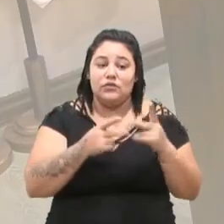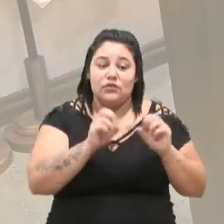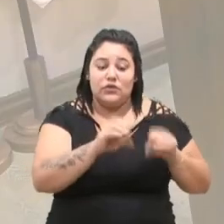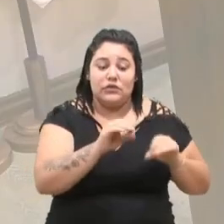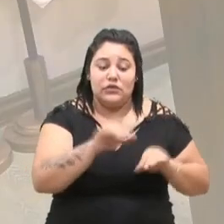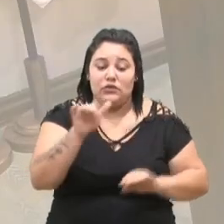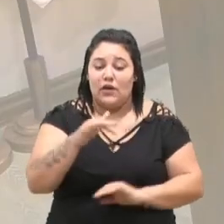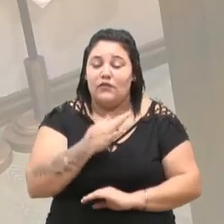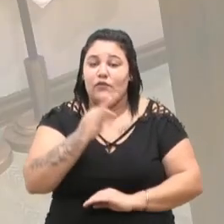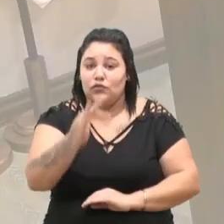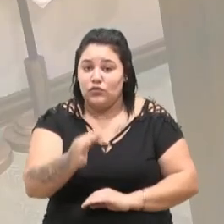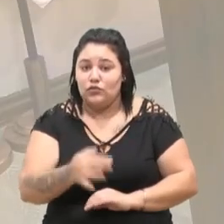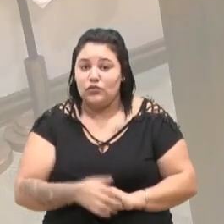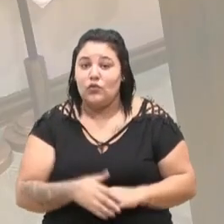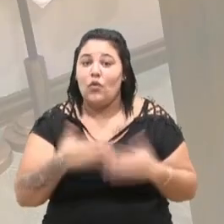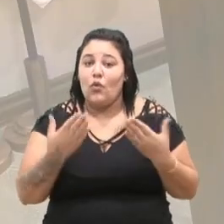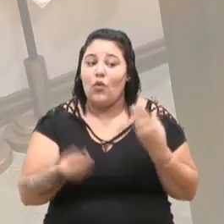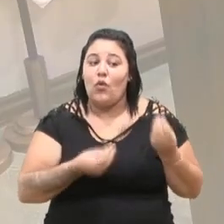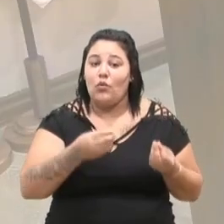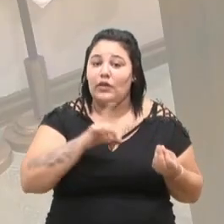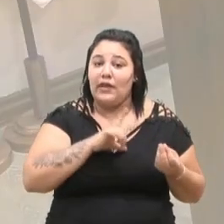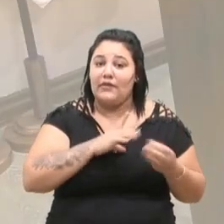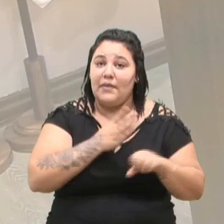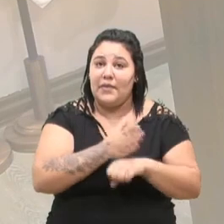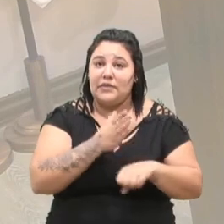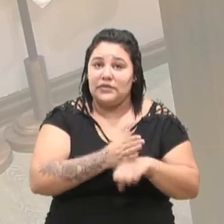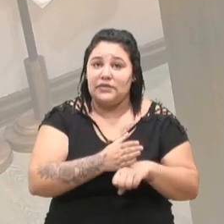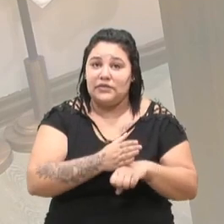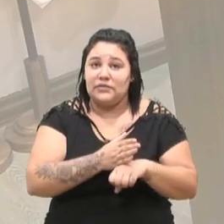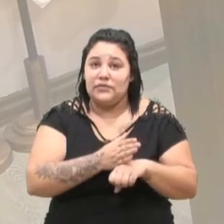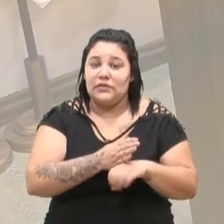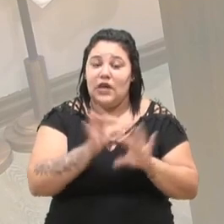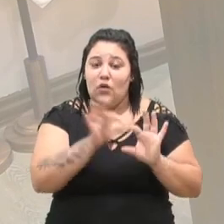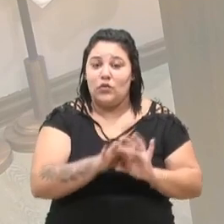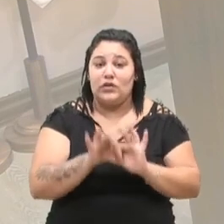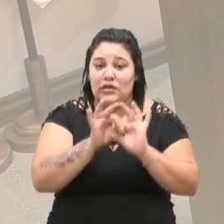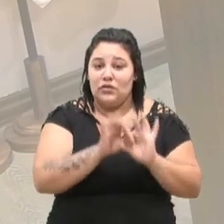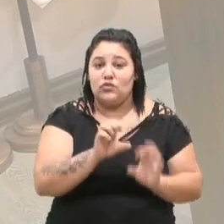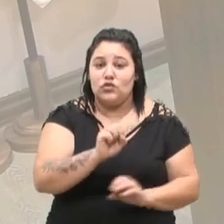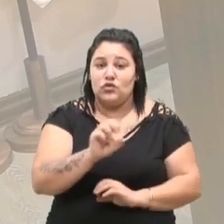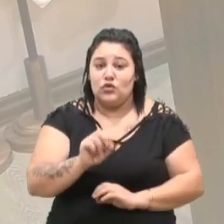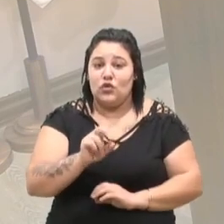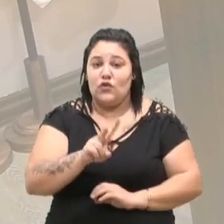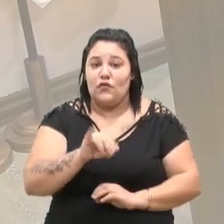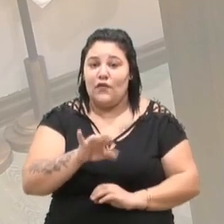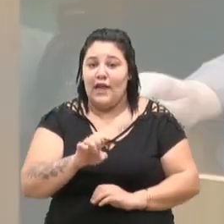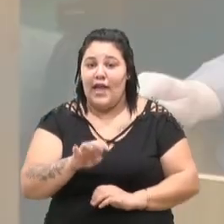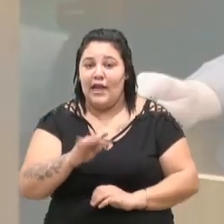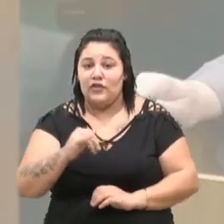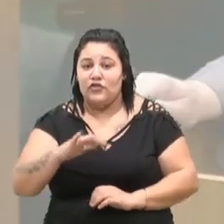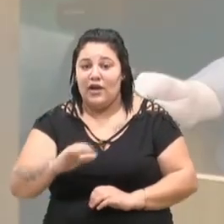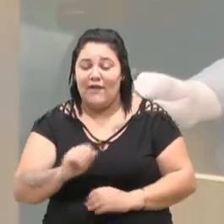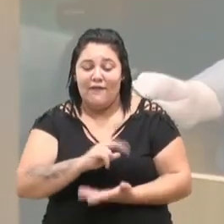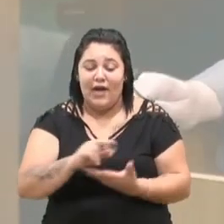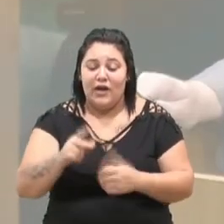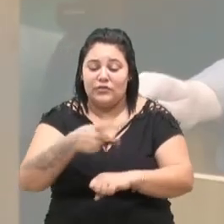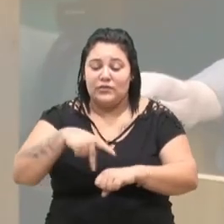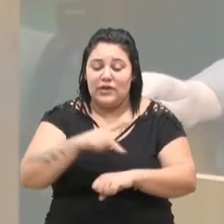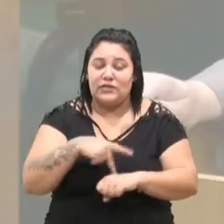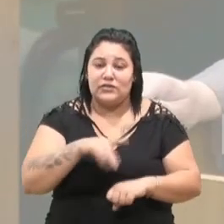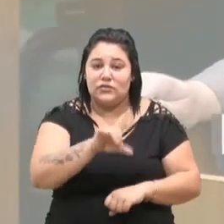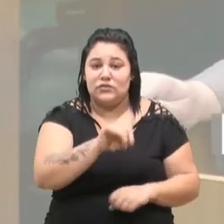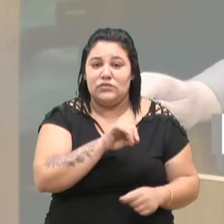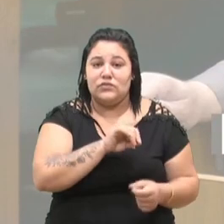Quando houve o rompimento da antiga União Soviética, vários países optaram pelo capitalismo e